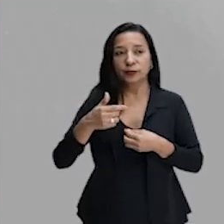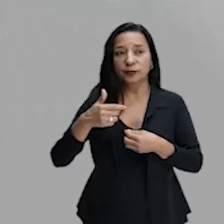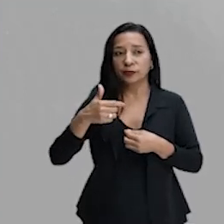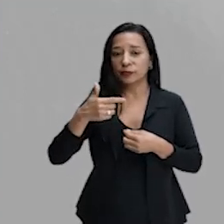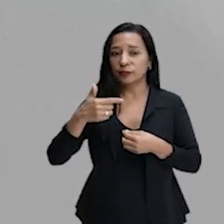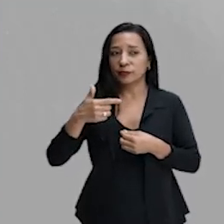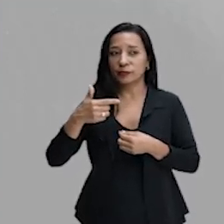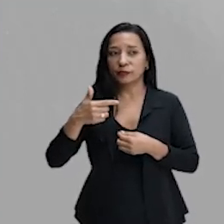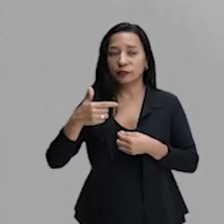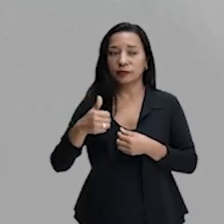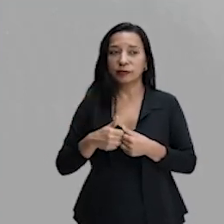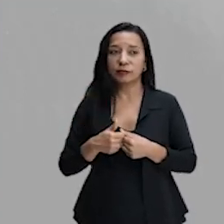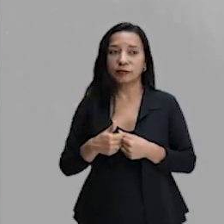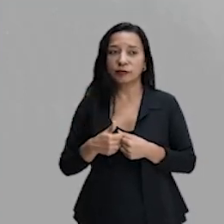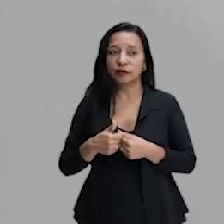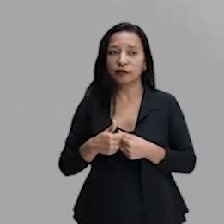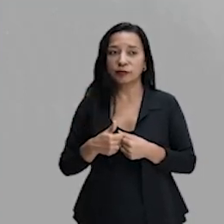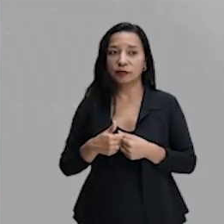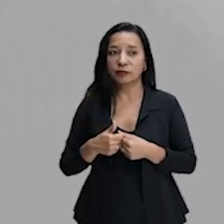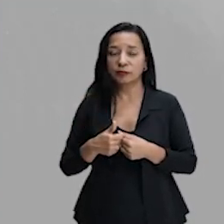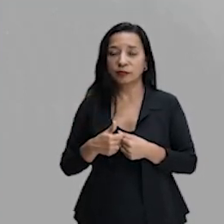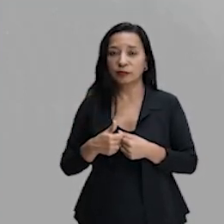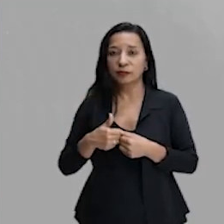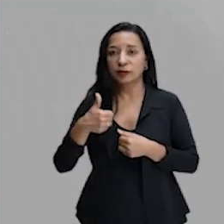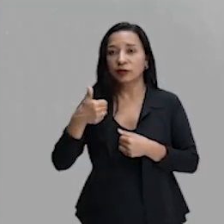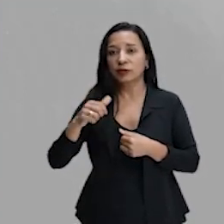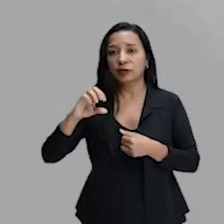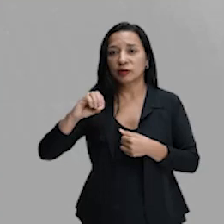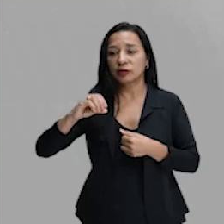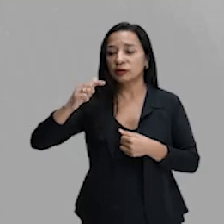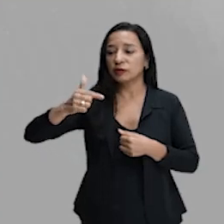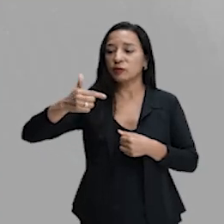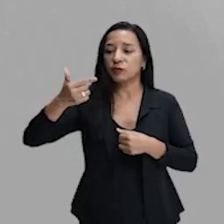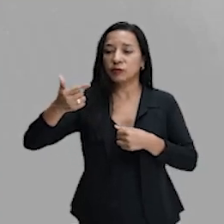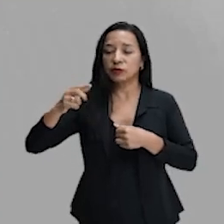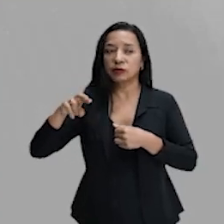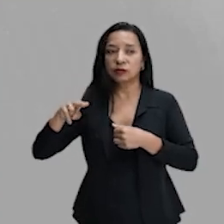da hipotenusa é igual a soma do quadrado dos